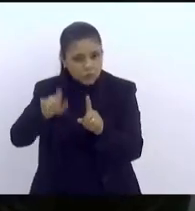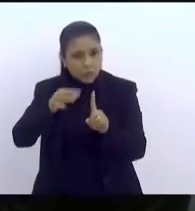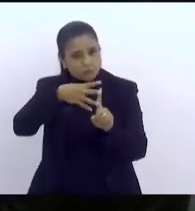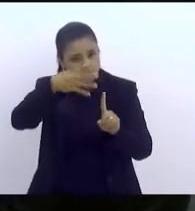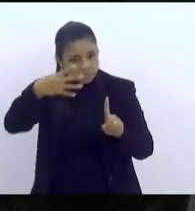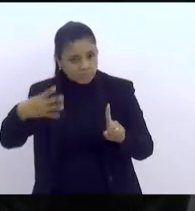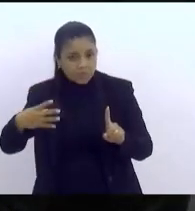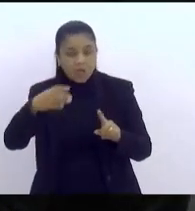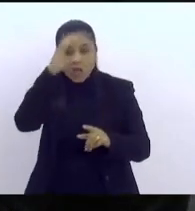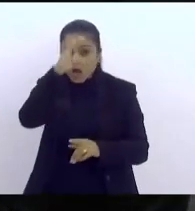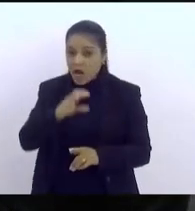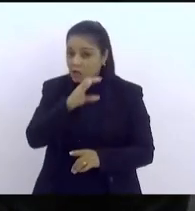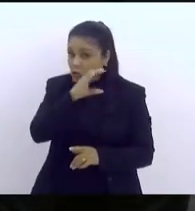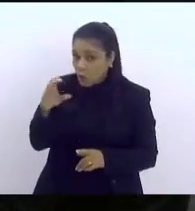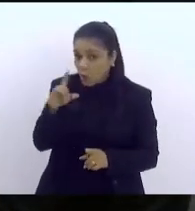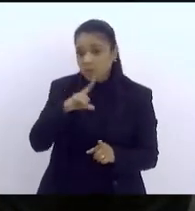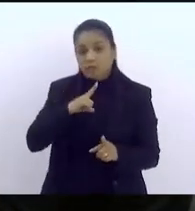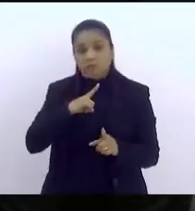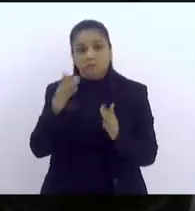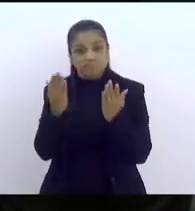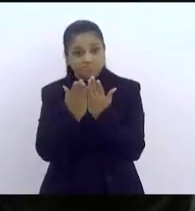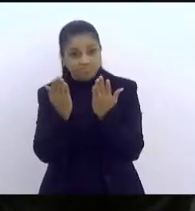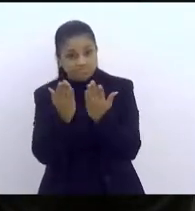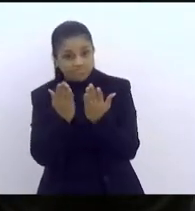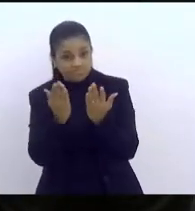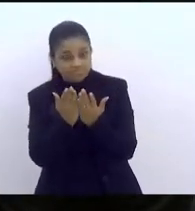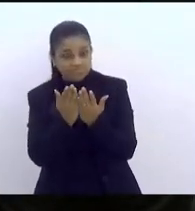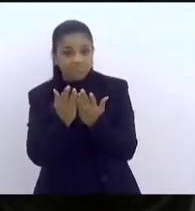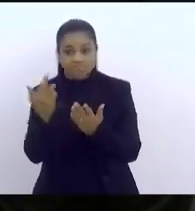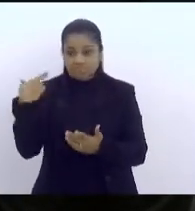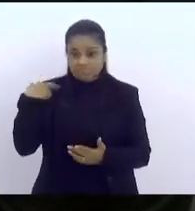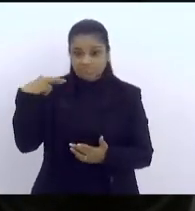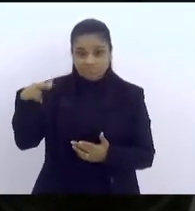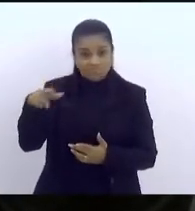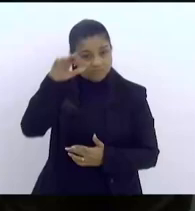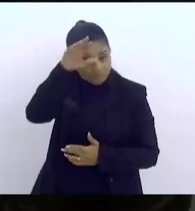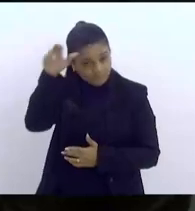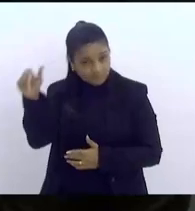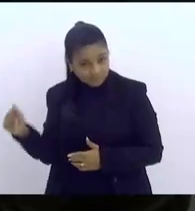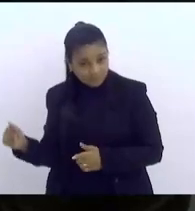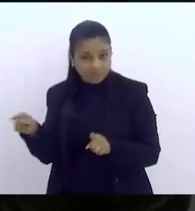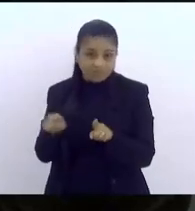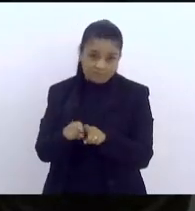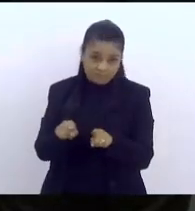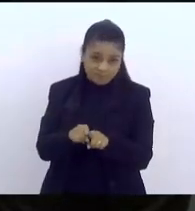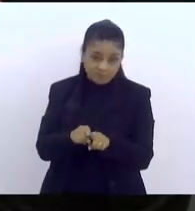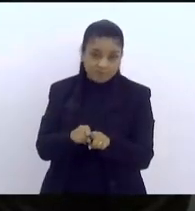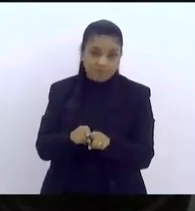que são protestantes, que professam religião de matriz africana, e essas pessoas